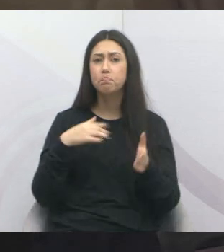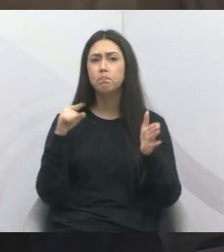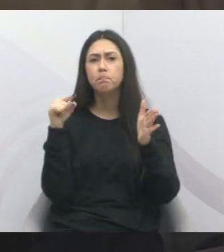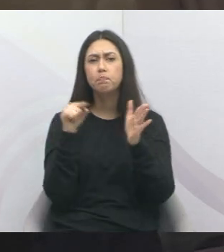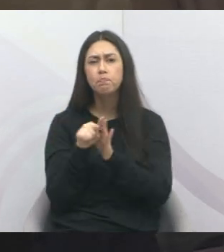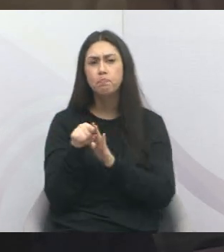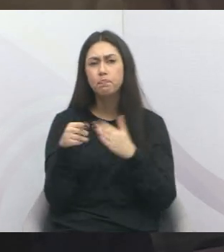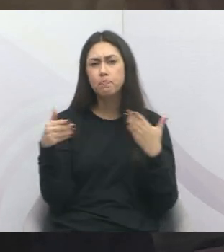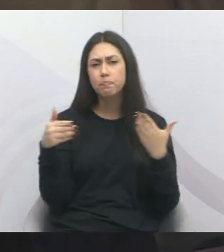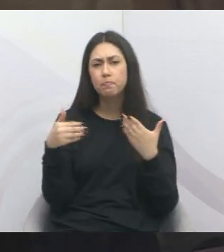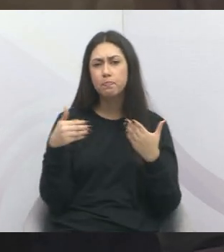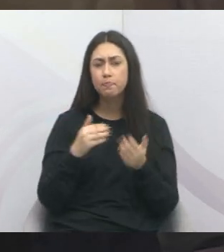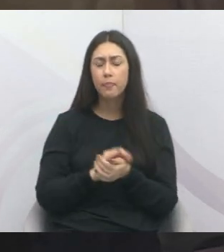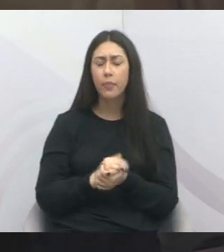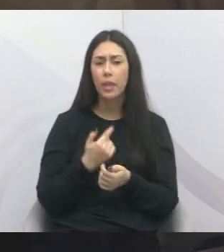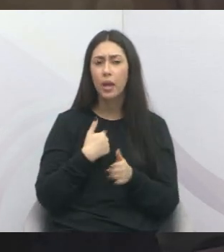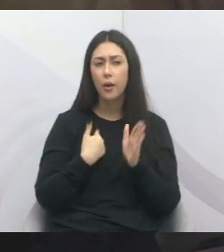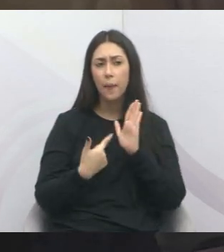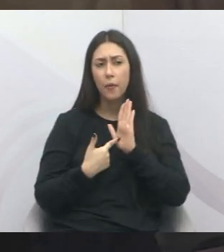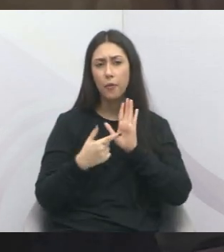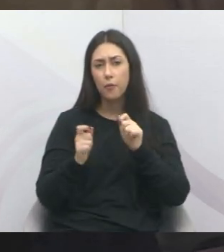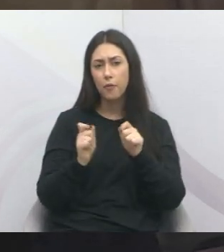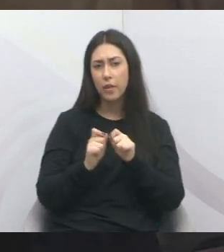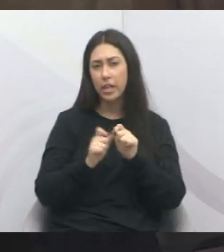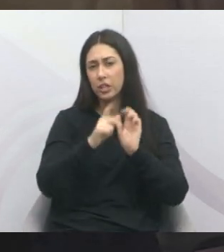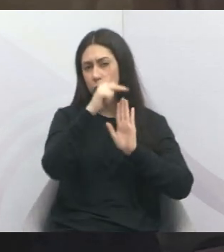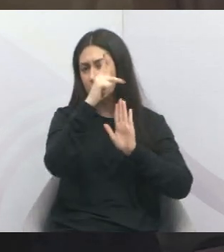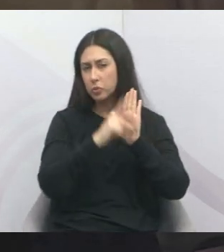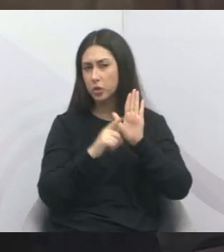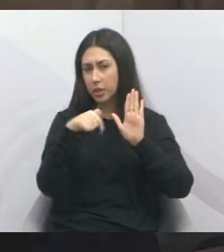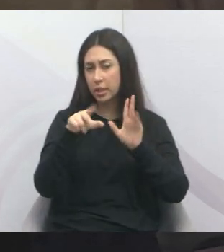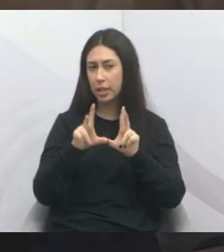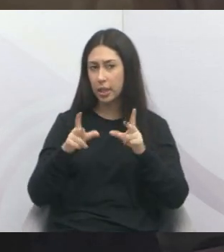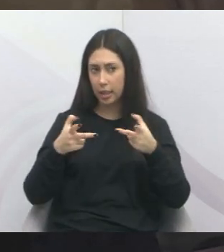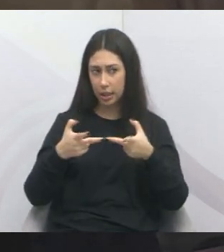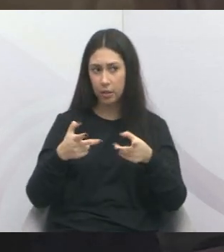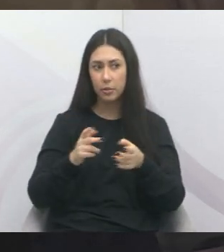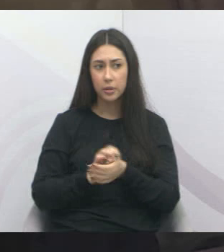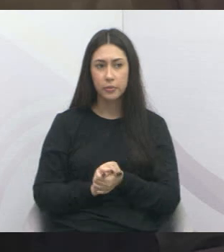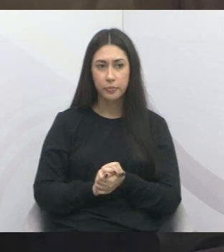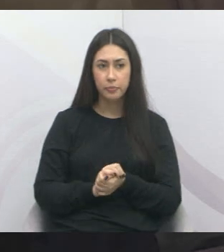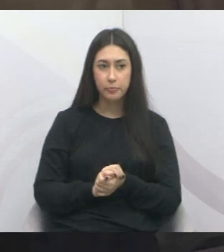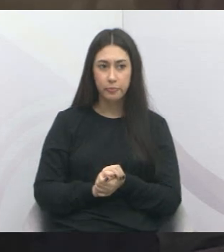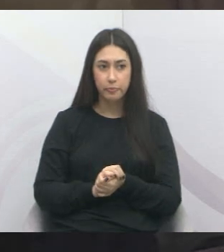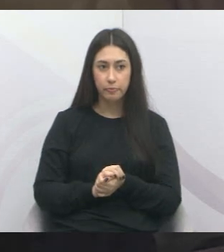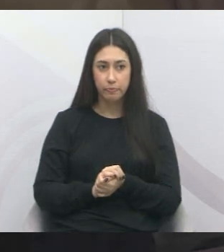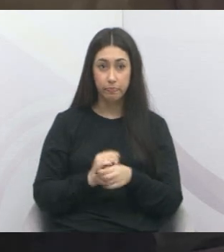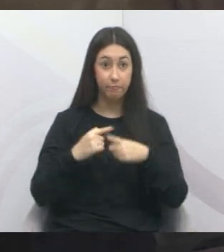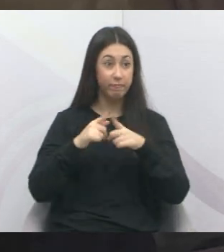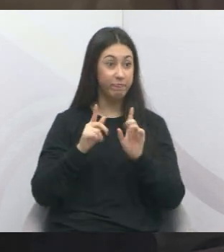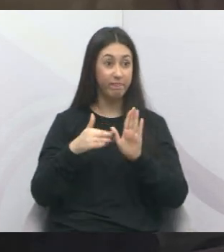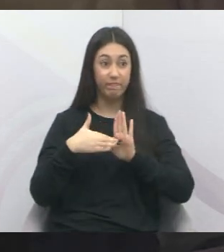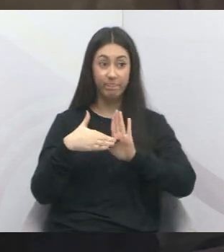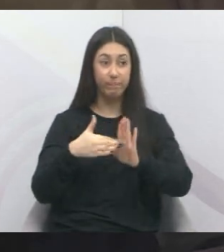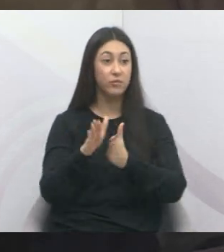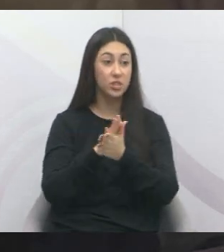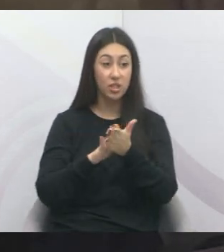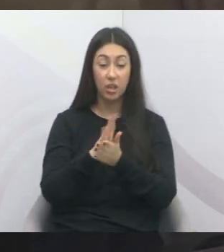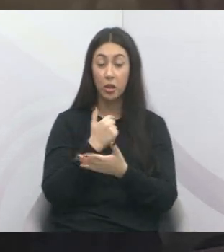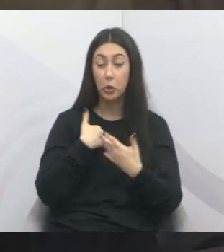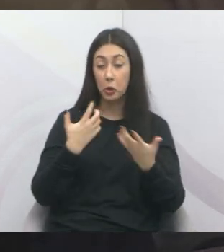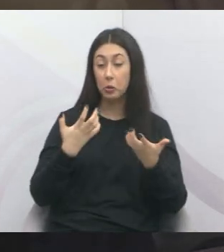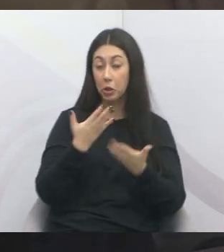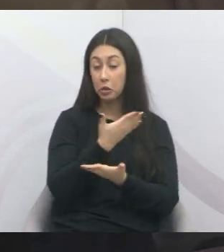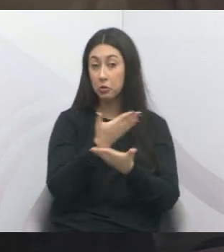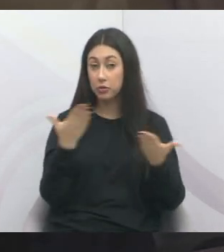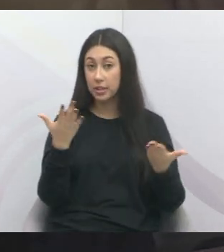aqui para a minha pergunta, eu coloquei um projeto nessa casa aqui e não agregou esse projeto. Então, eu gostaria que vocês da saúde